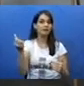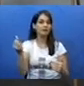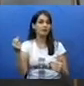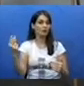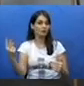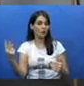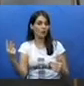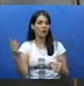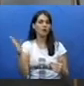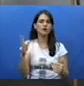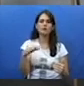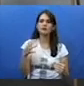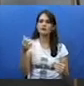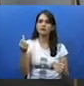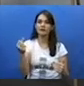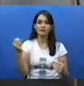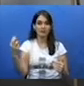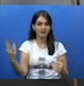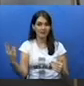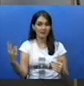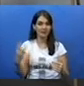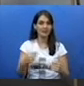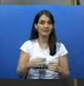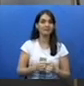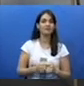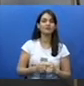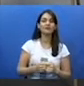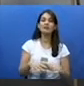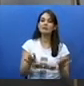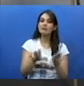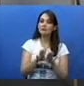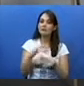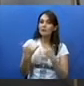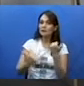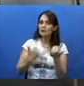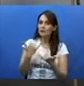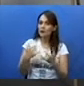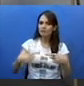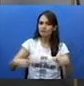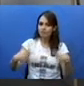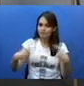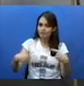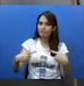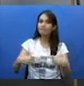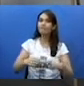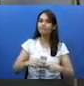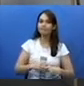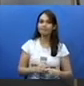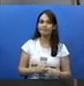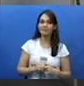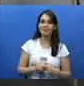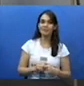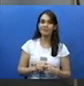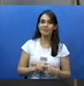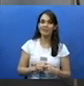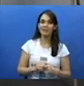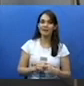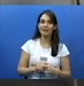63. Desafio e Atividade 2, páginas 65 e